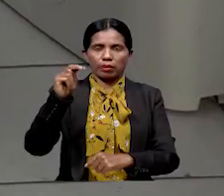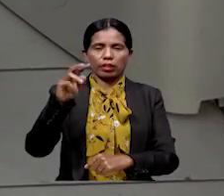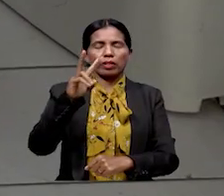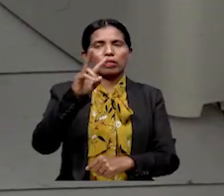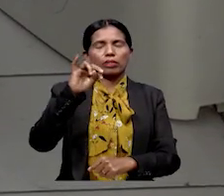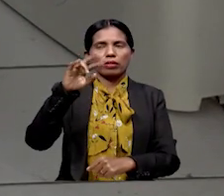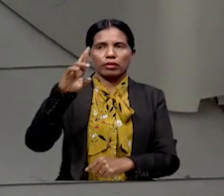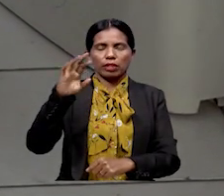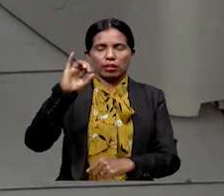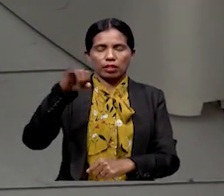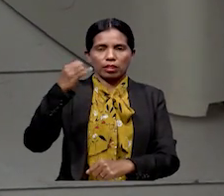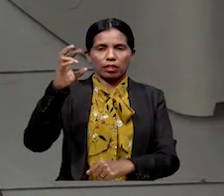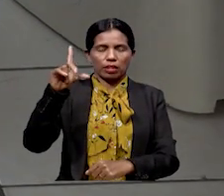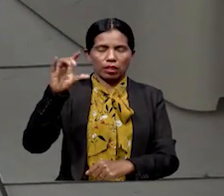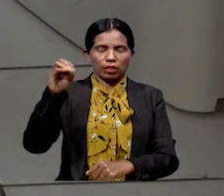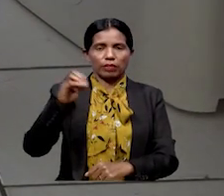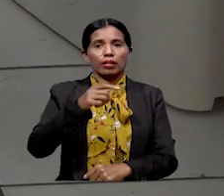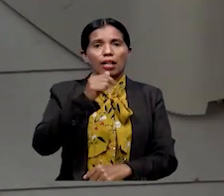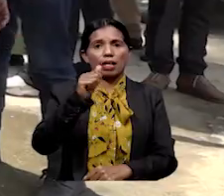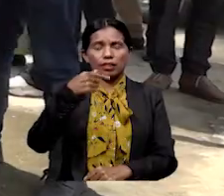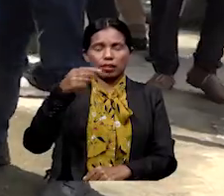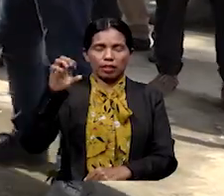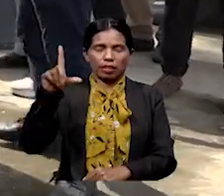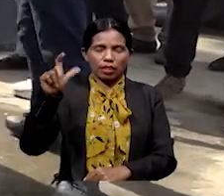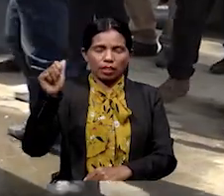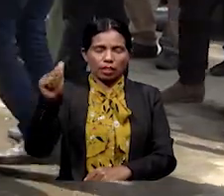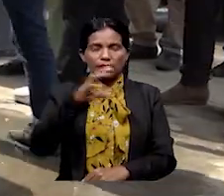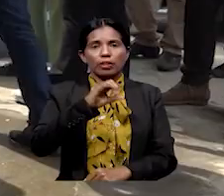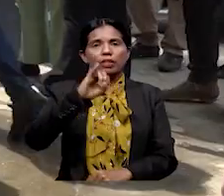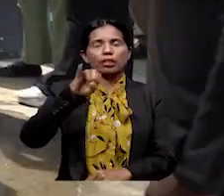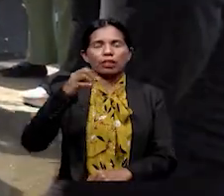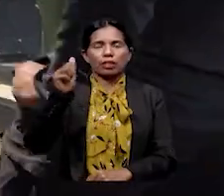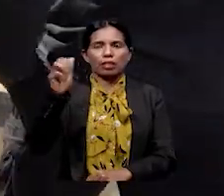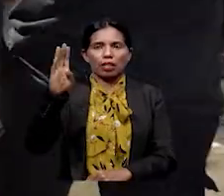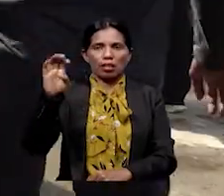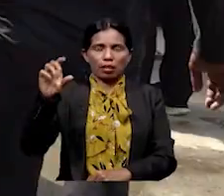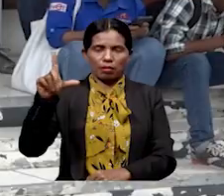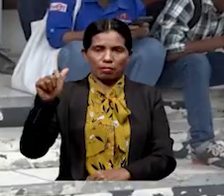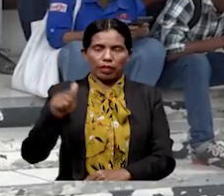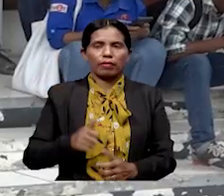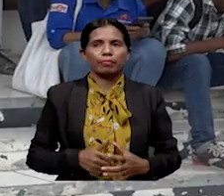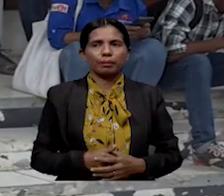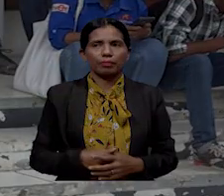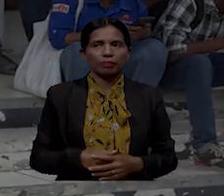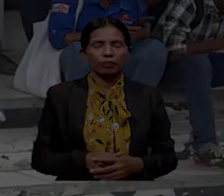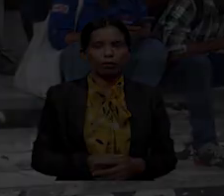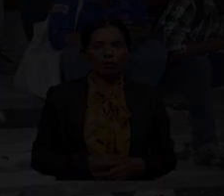Guterres Lamucan, Angela Freitas, Milena Pires no Isabel Ferreira, Almeida dos Santos, Benvinda Simenes, Ziemen.